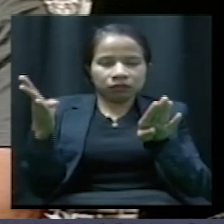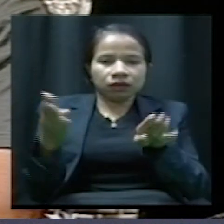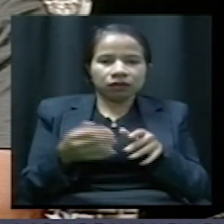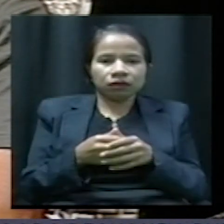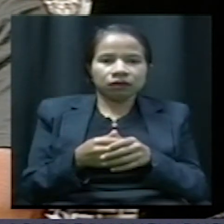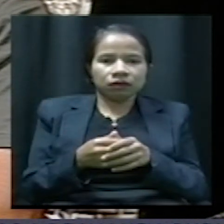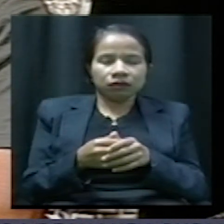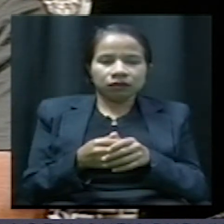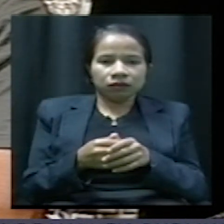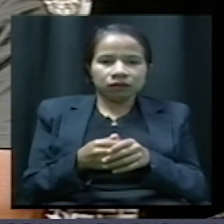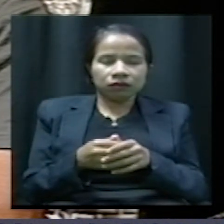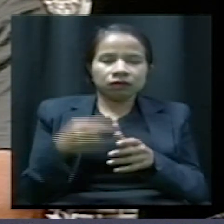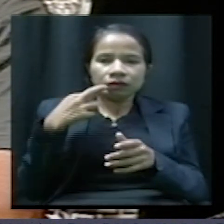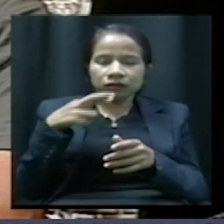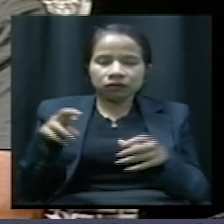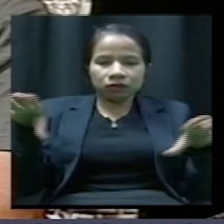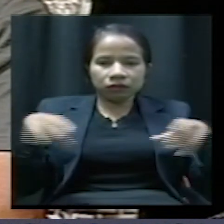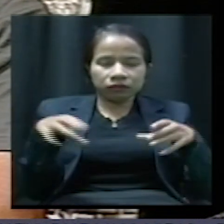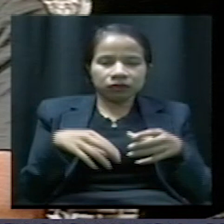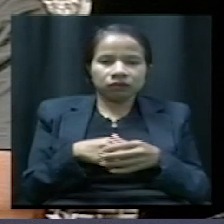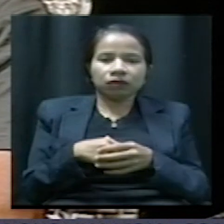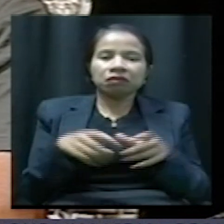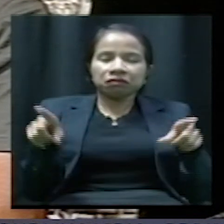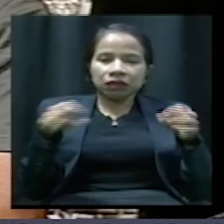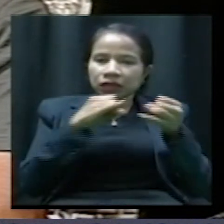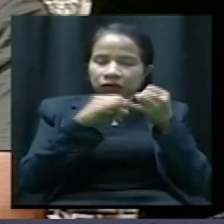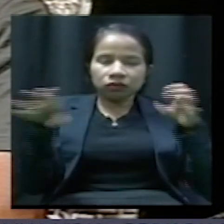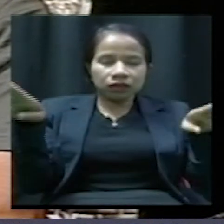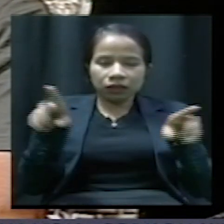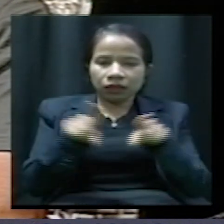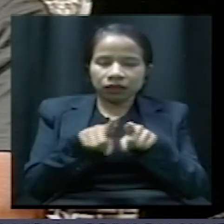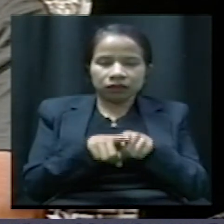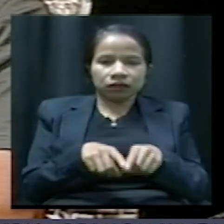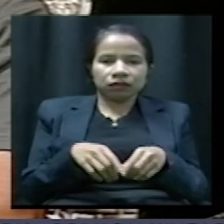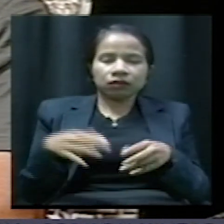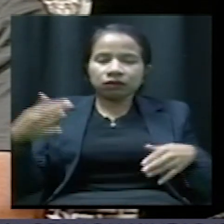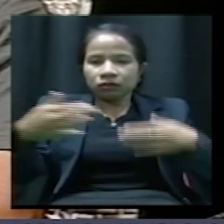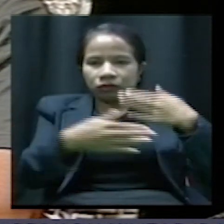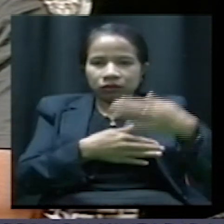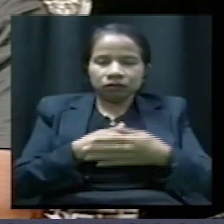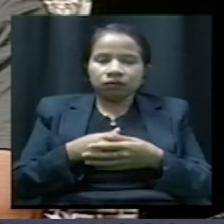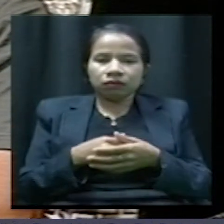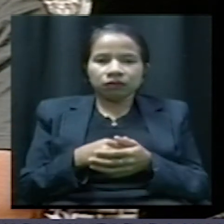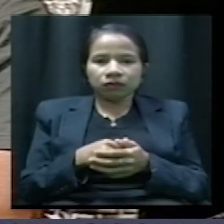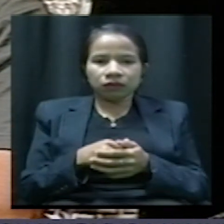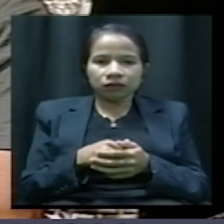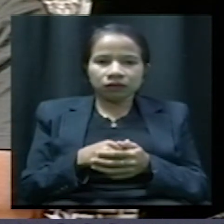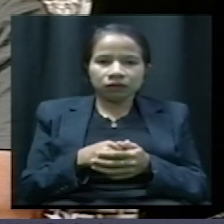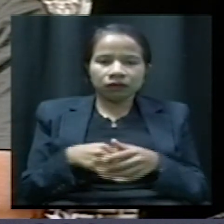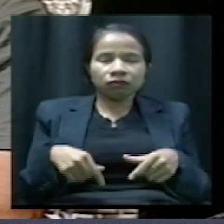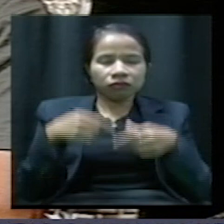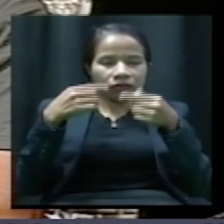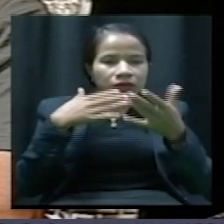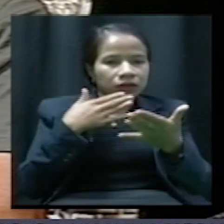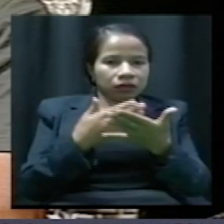sira orsida, resultado serviço, ne, no final, hanesan dit. Sira se contribui, sira se fo